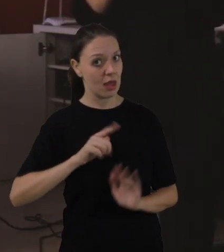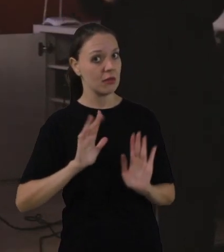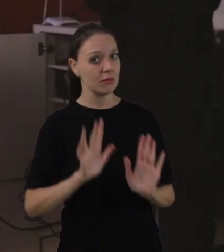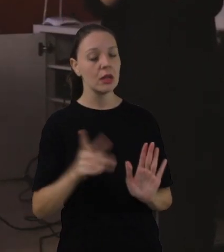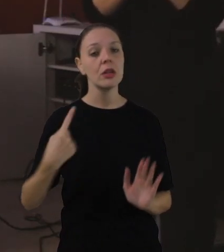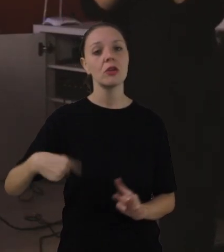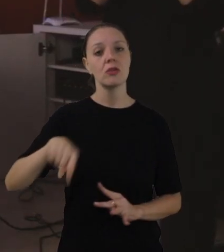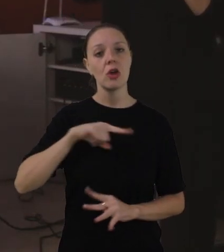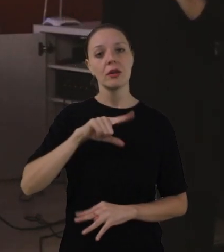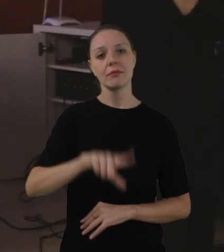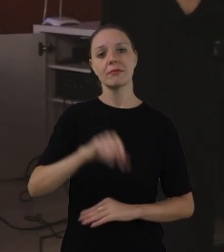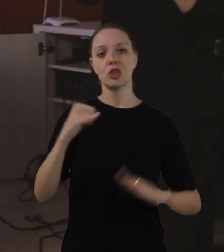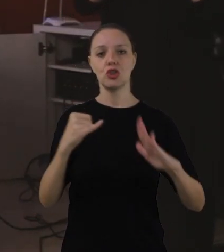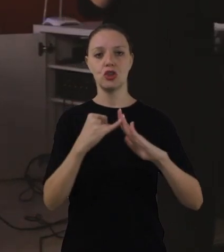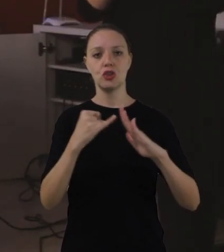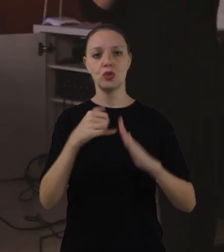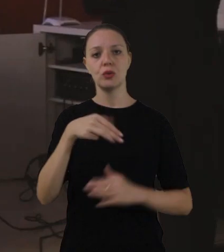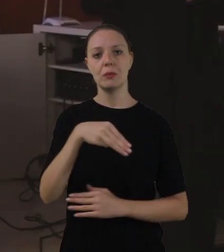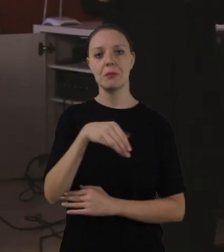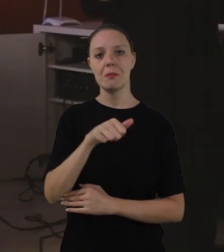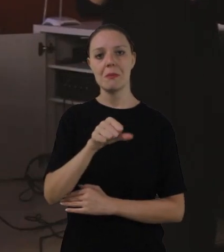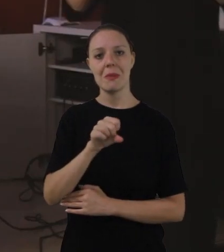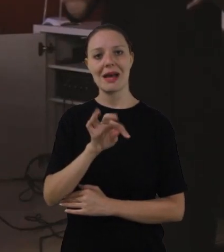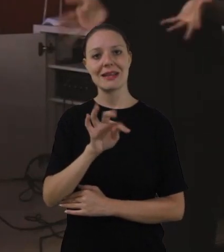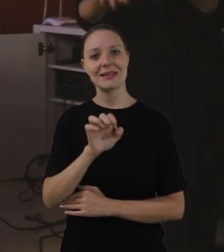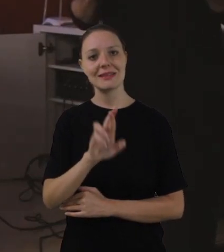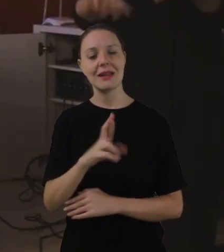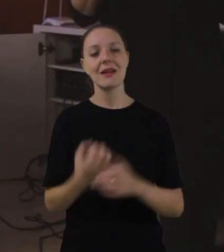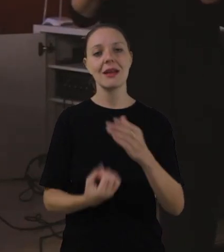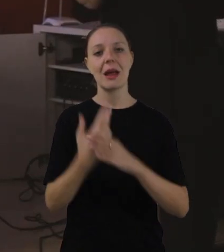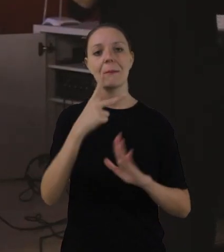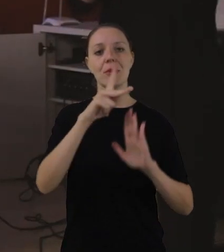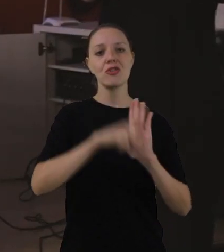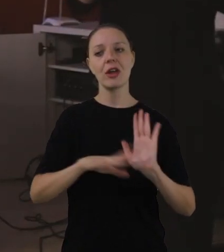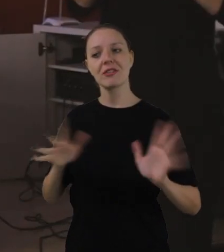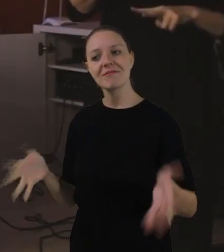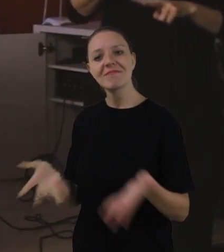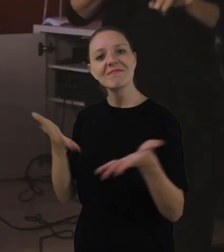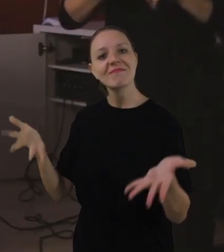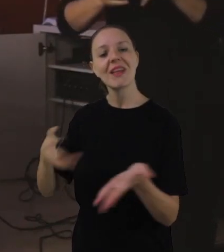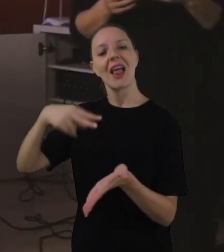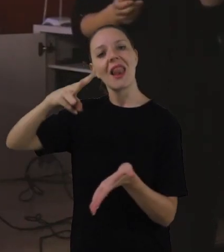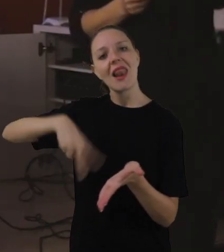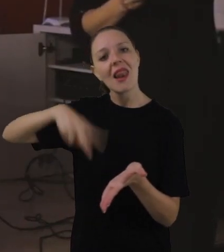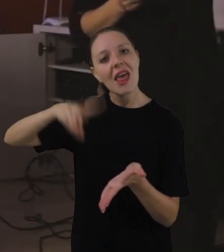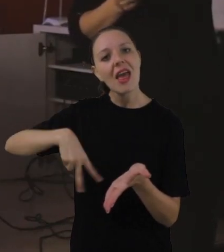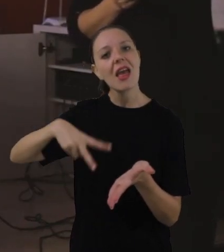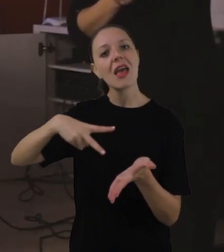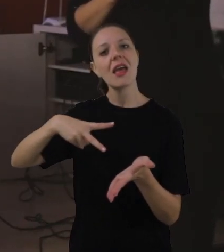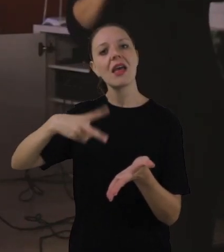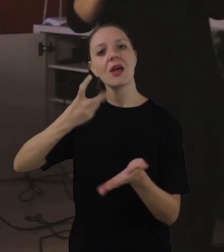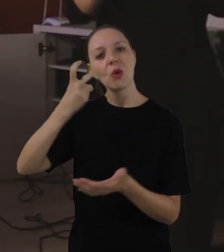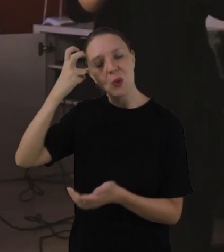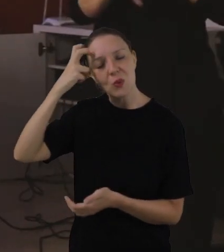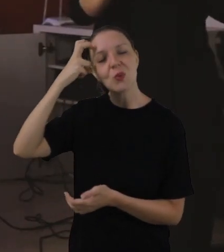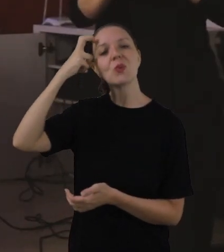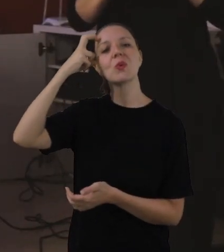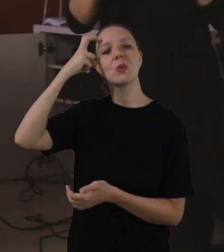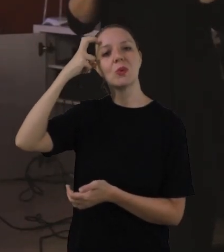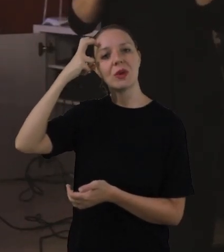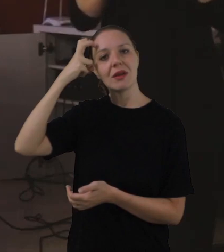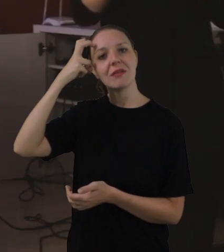através do Instituto Master, fazer projetos de incentivo à leitura, à cultura, à educação. Então,